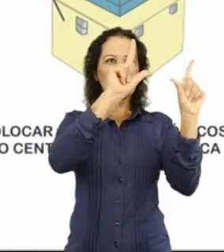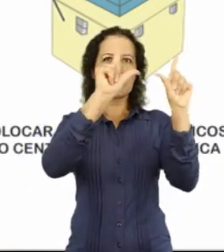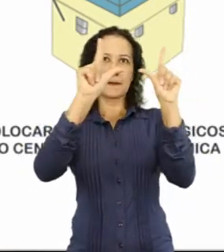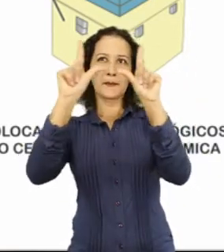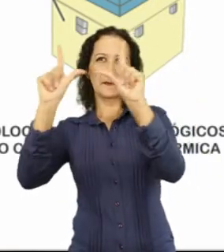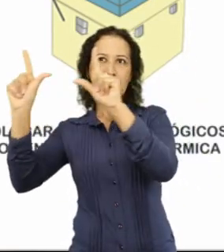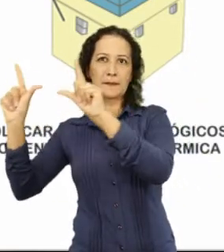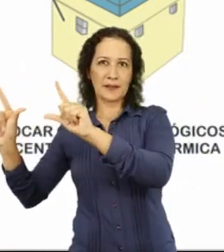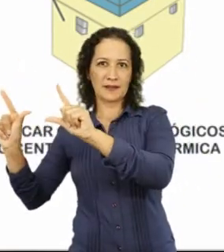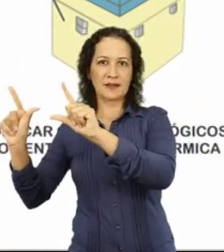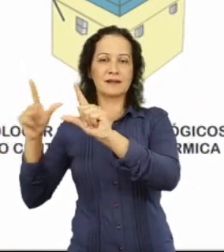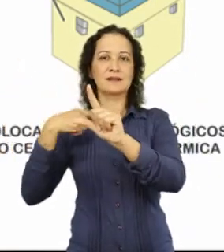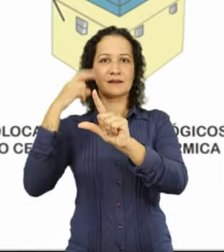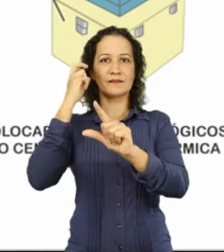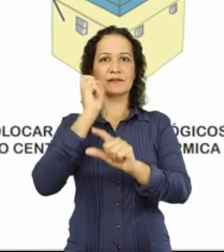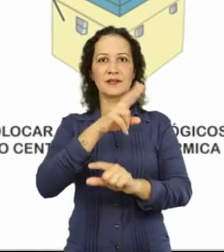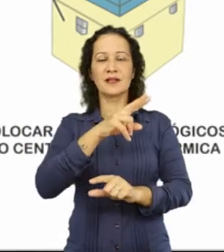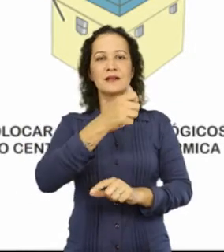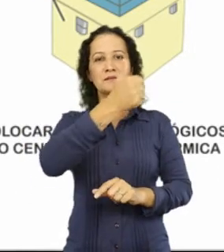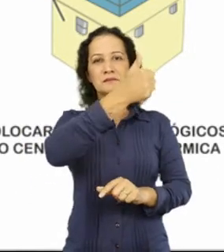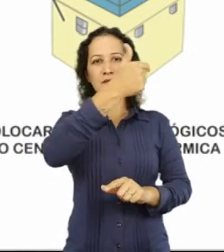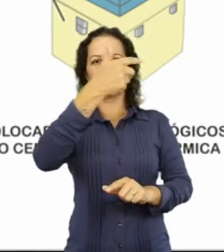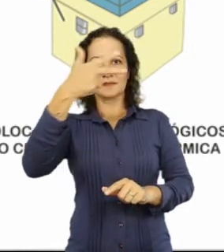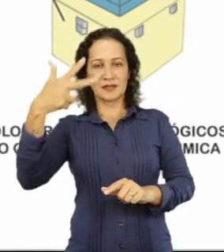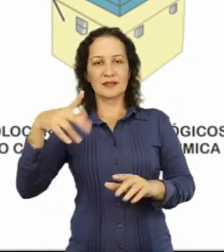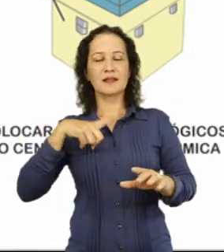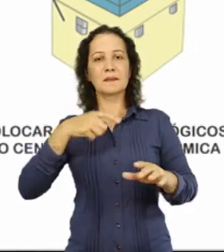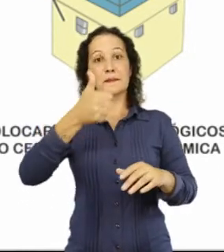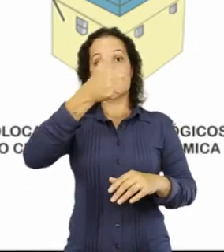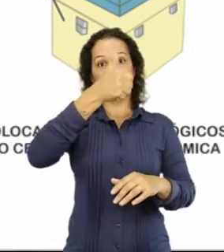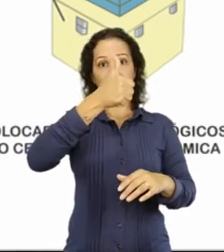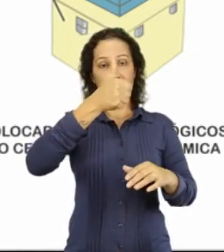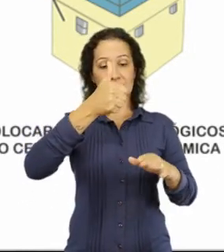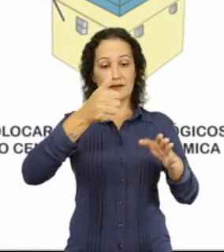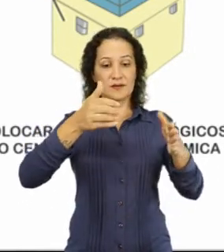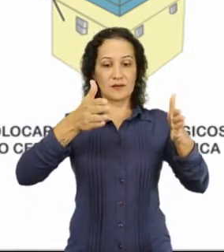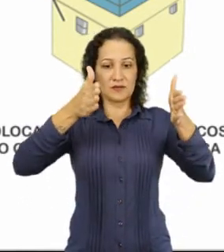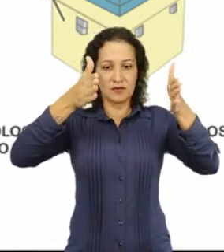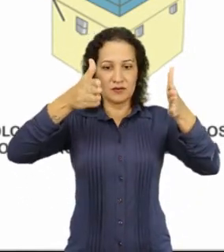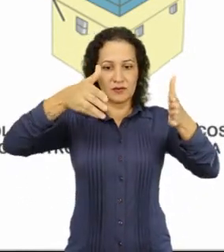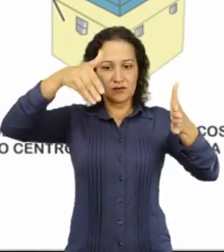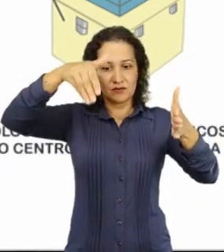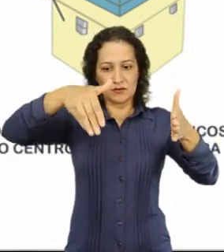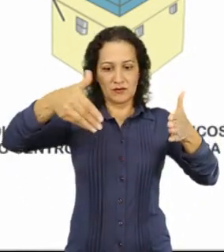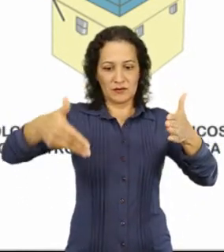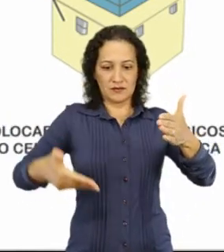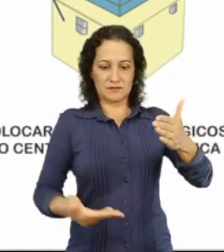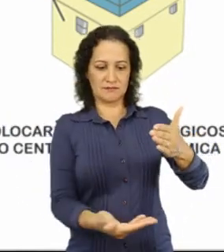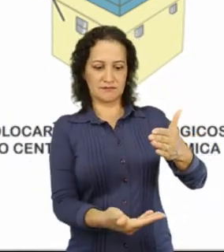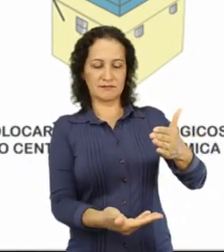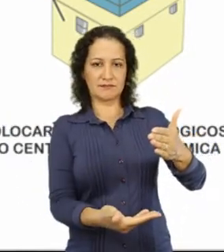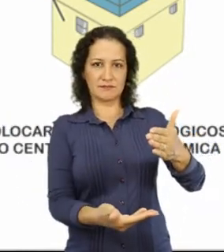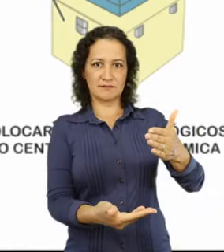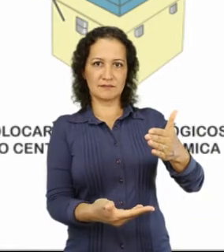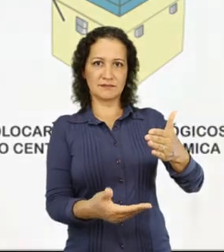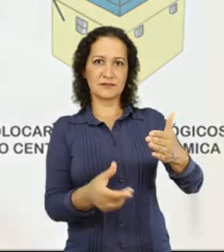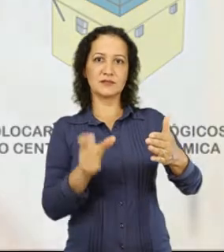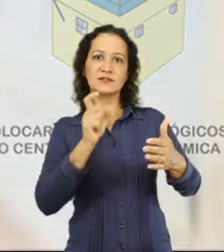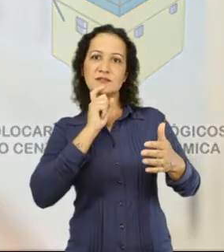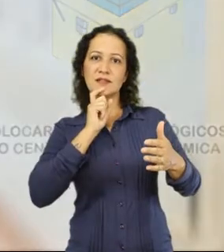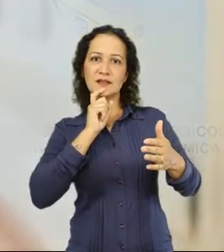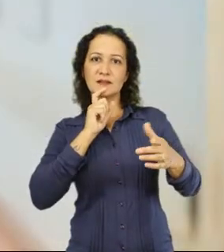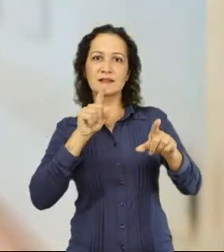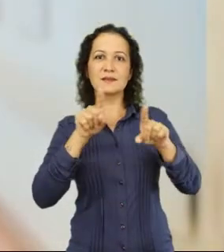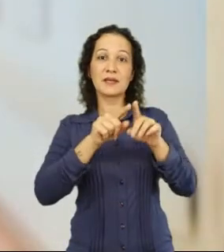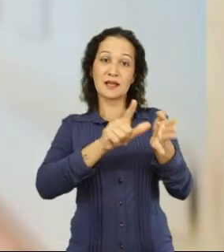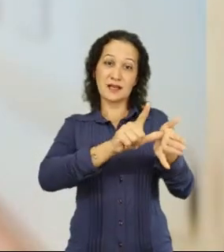relação à organização da caixa térmica, em primeiro lugar, colocar as bobinas reutilizáveis no fundo da caixa térmica. Mas